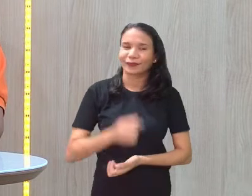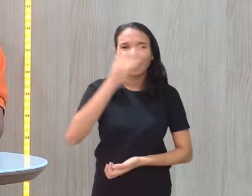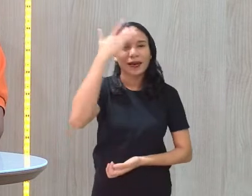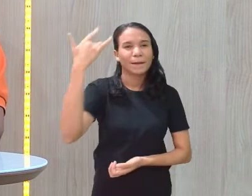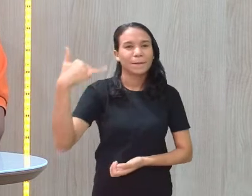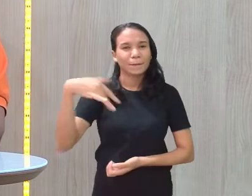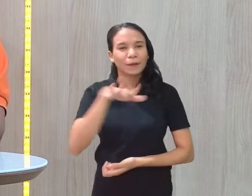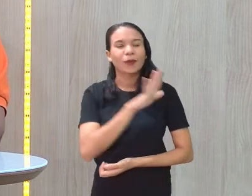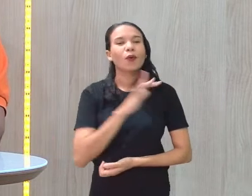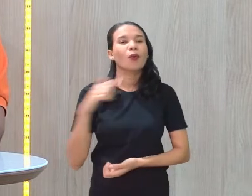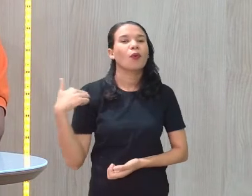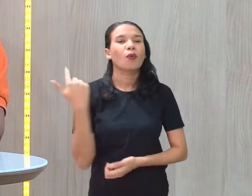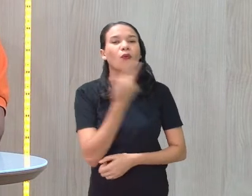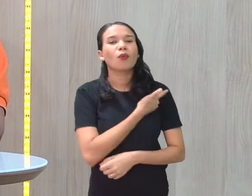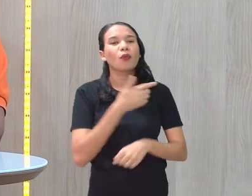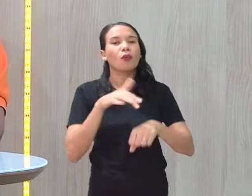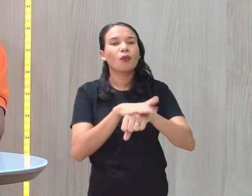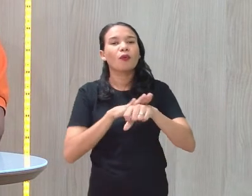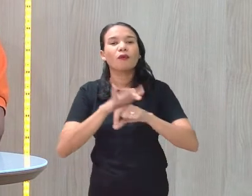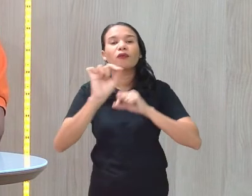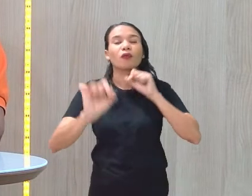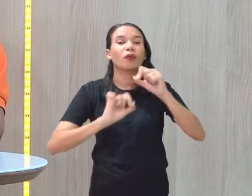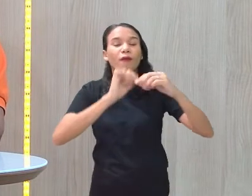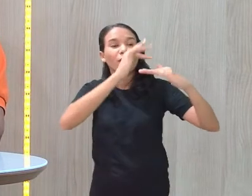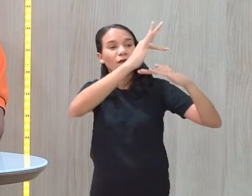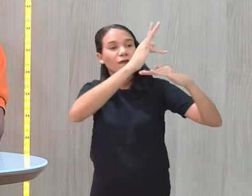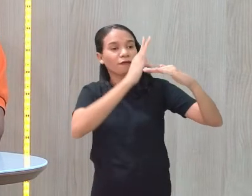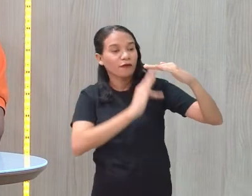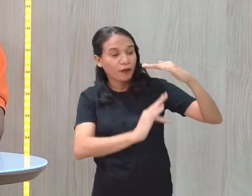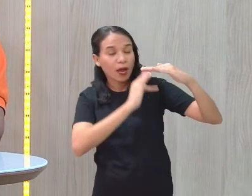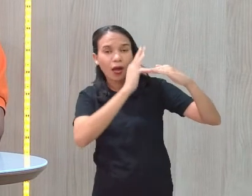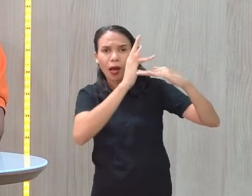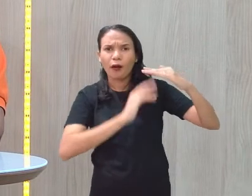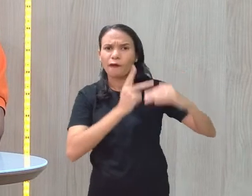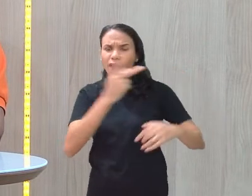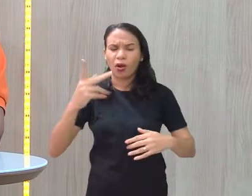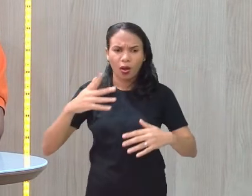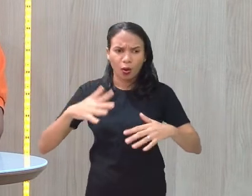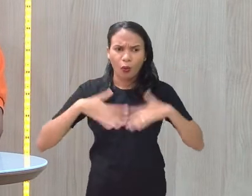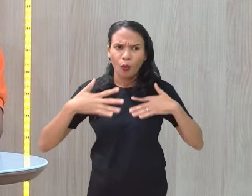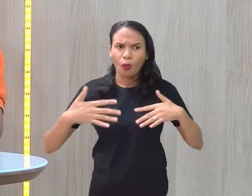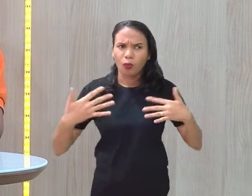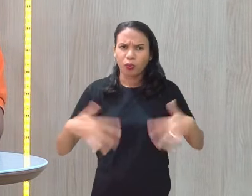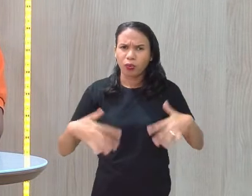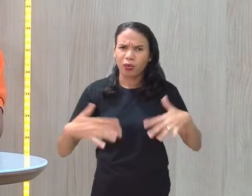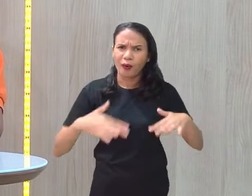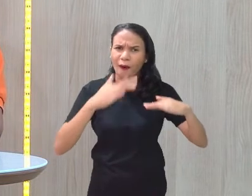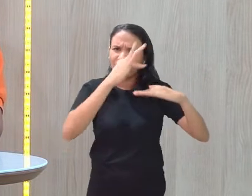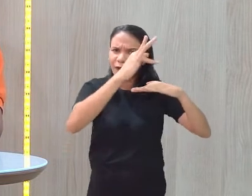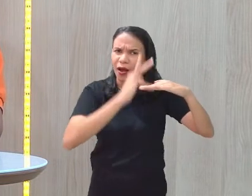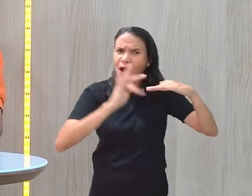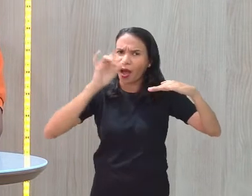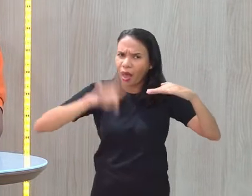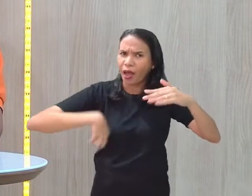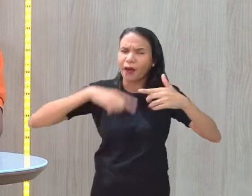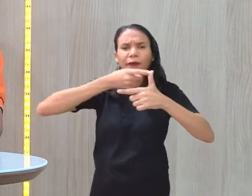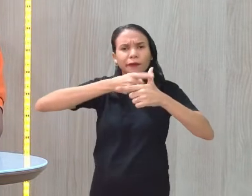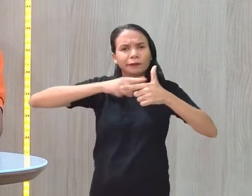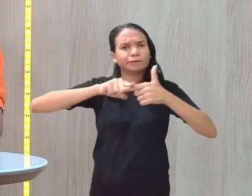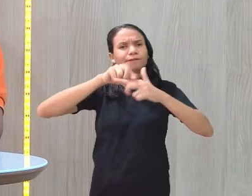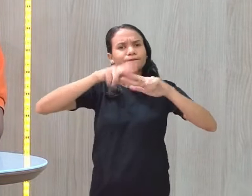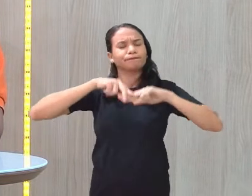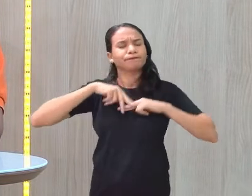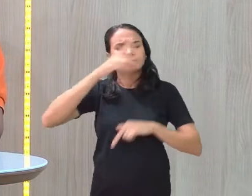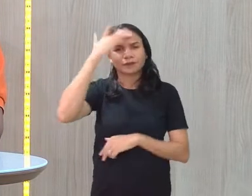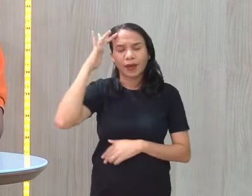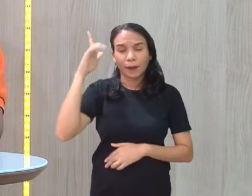Pessoal, quando a gente fala em fração, né, vocês ficam assustados, porque fração é uma divisão, né? Então é